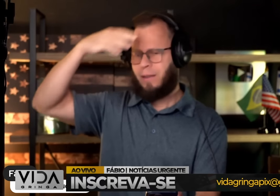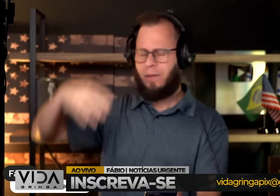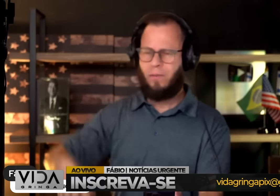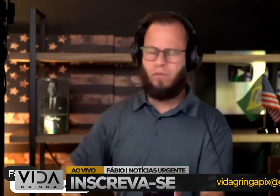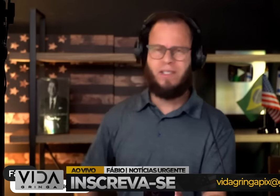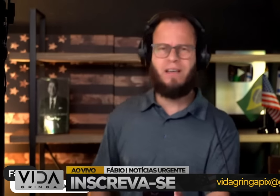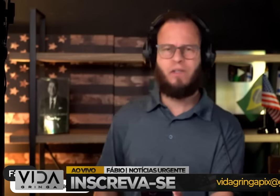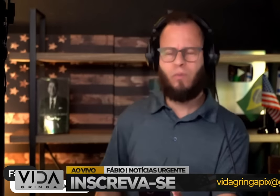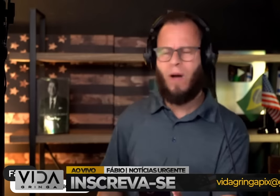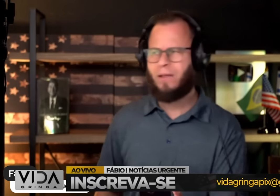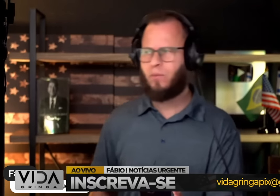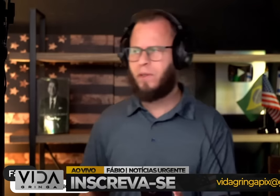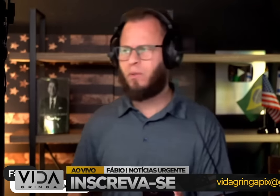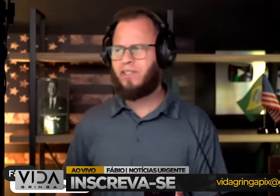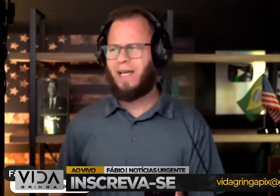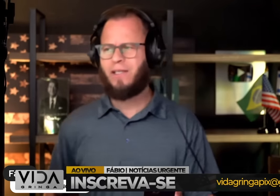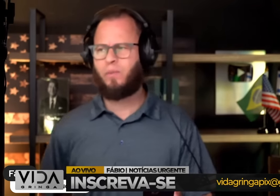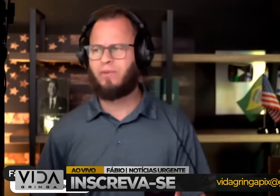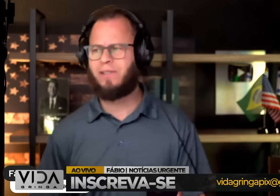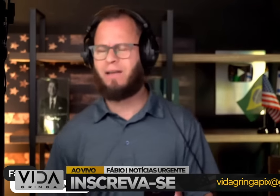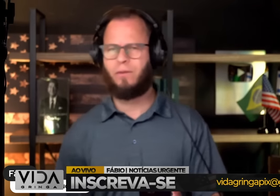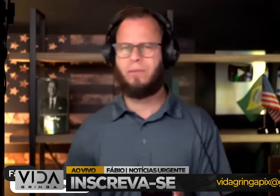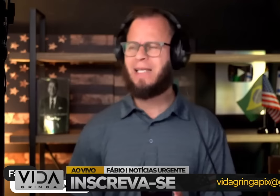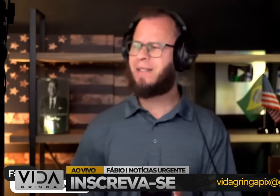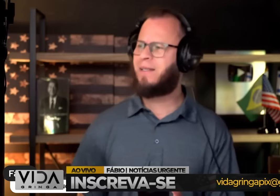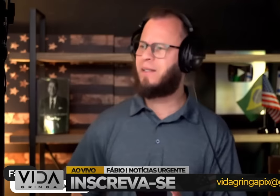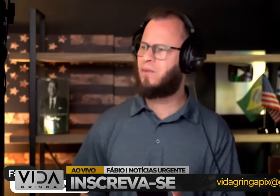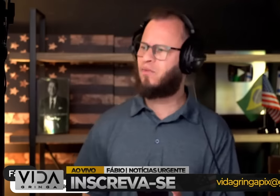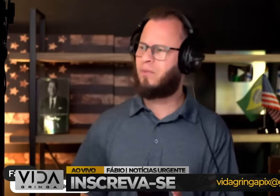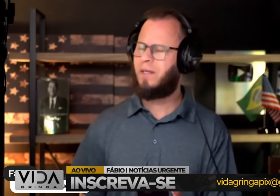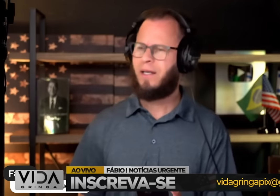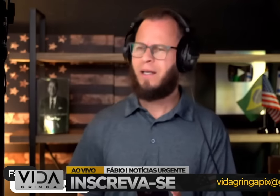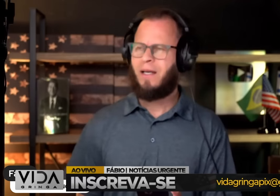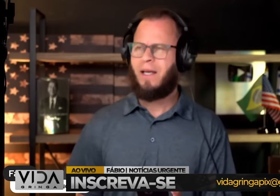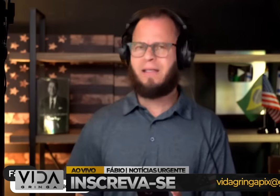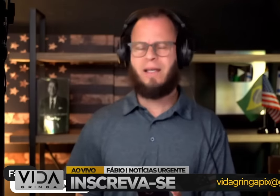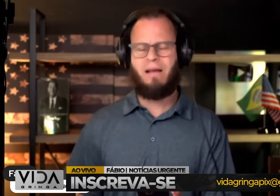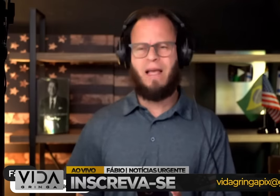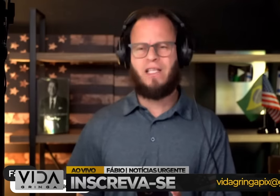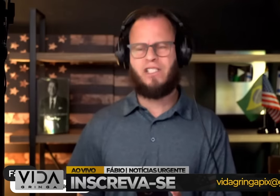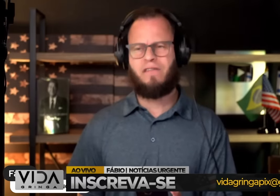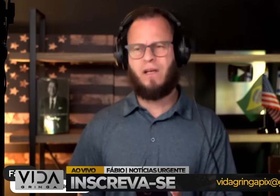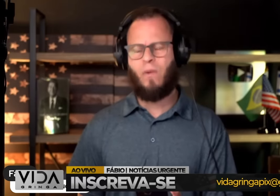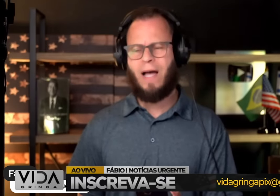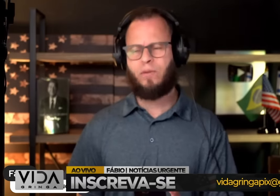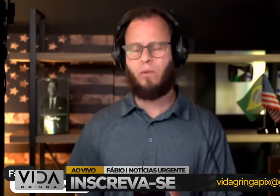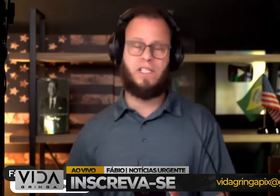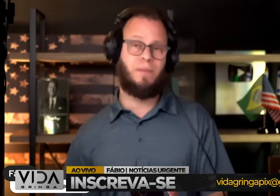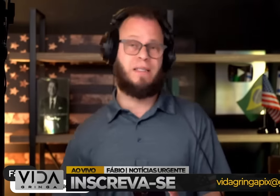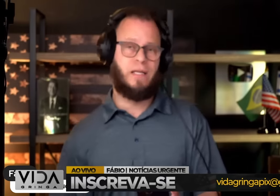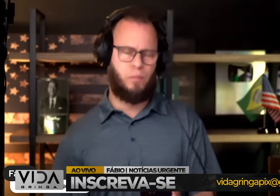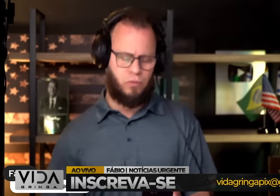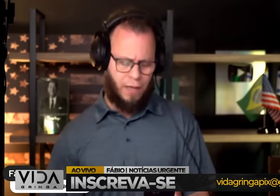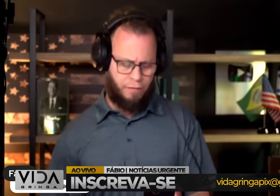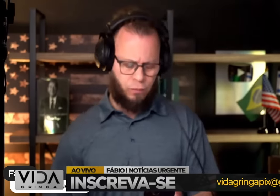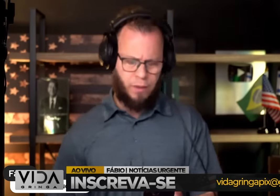Vocês já viram algum ato terrorista responsável o que que seria Isso quer dizer eles tiveram um ato terrorista mas